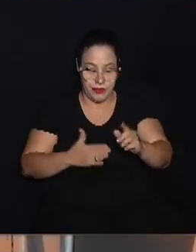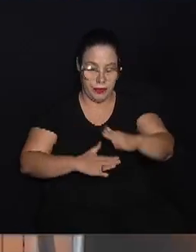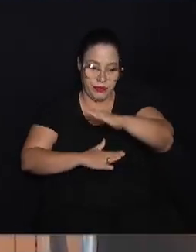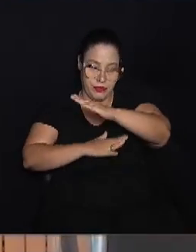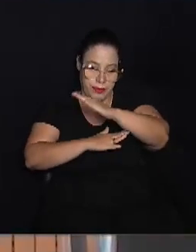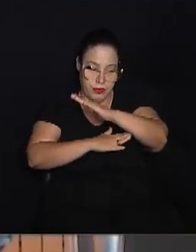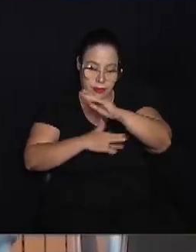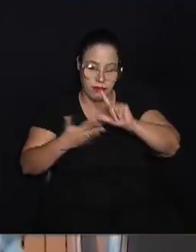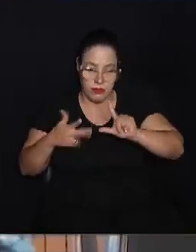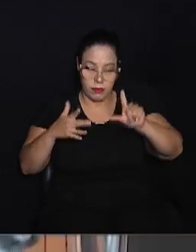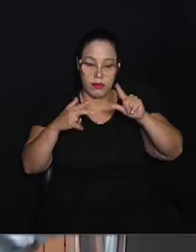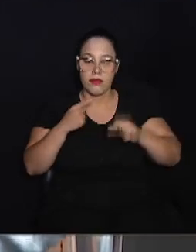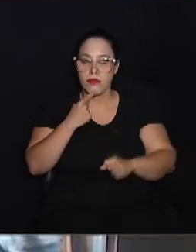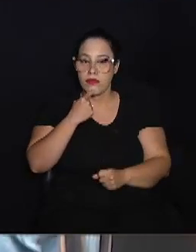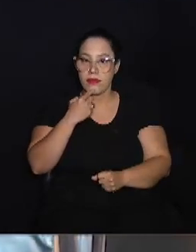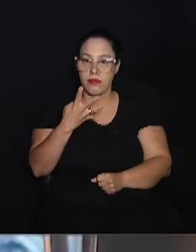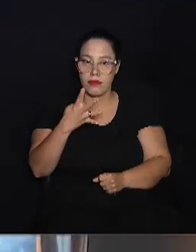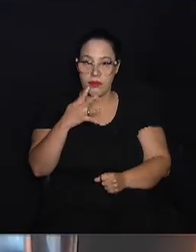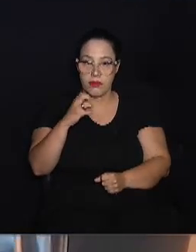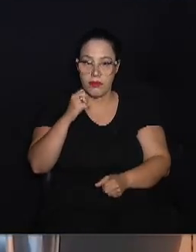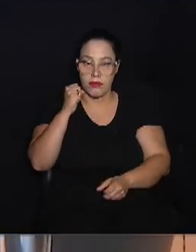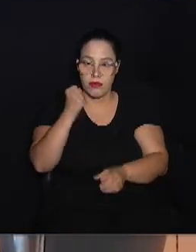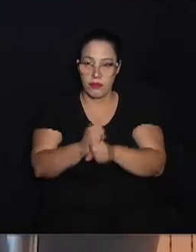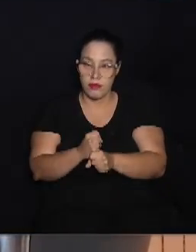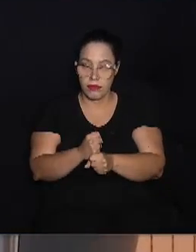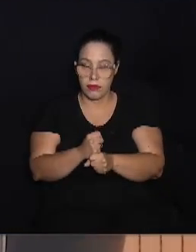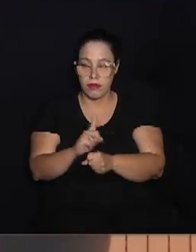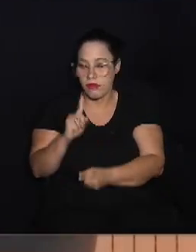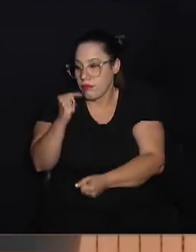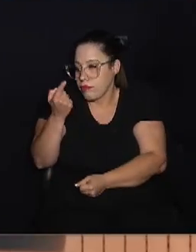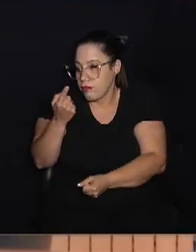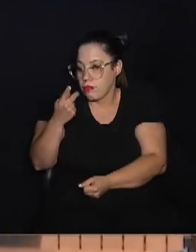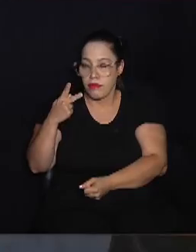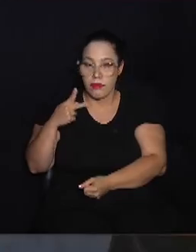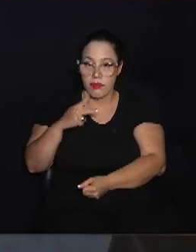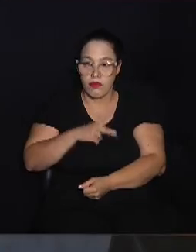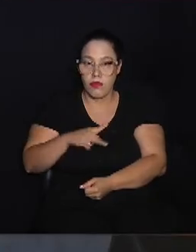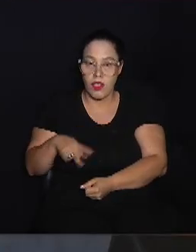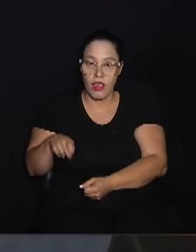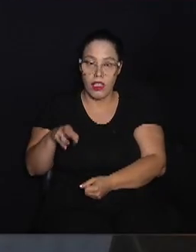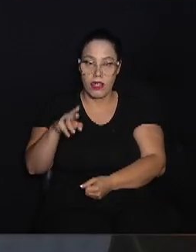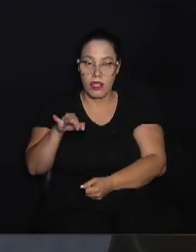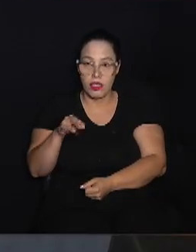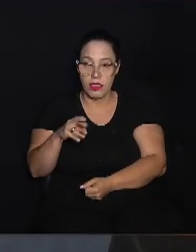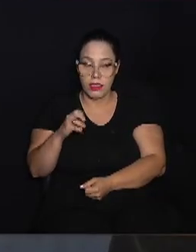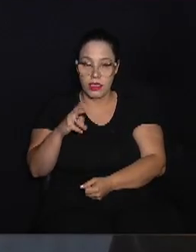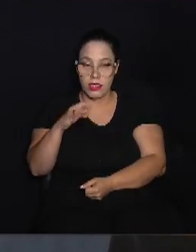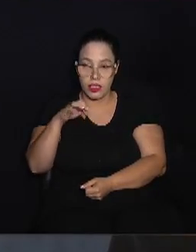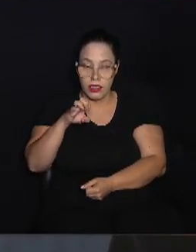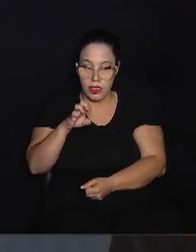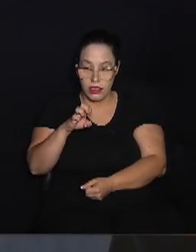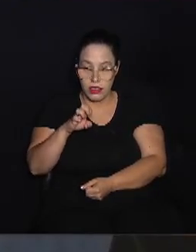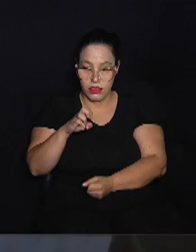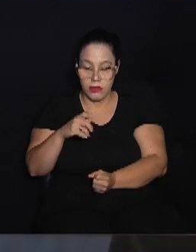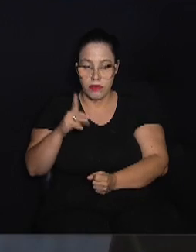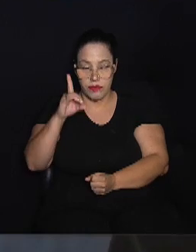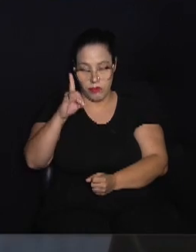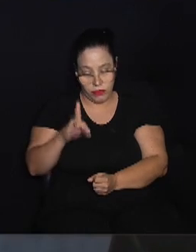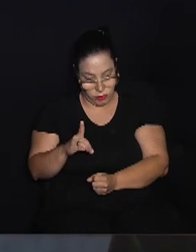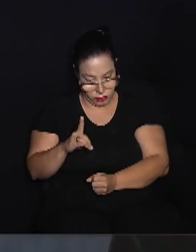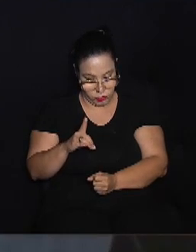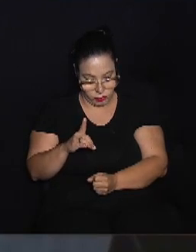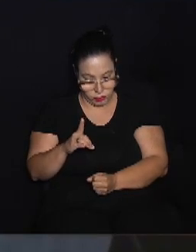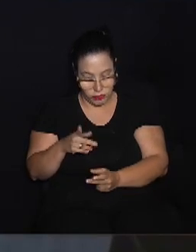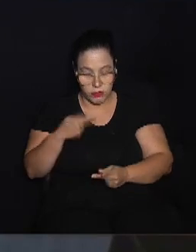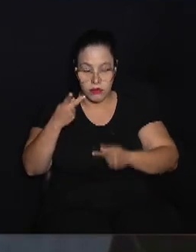Legislativa Campineira pelos 40 anos. Além do presidente Jair Santos, Cristiane Valério, dirigente sindical,